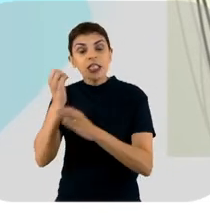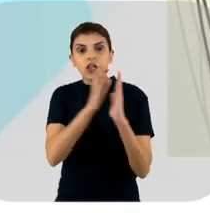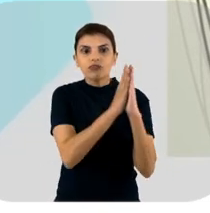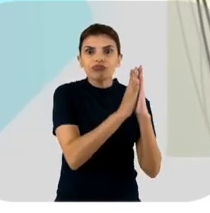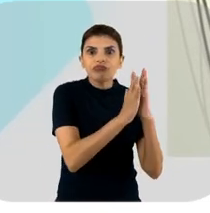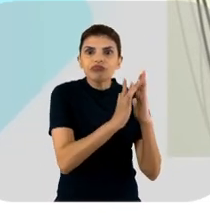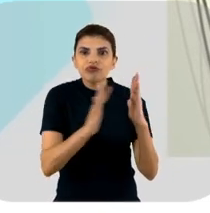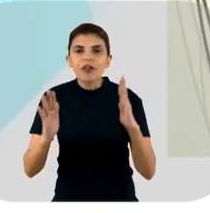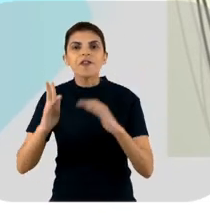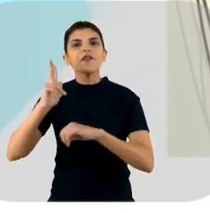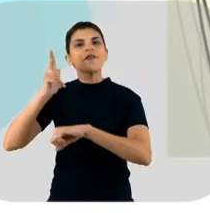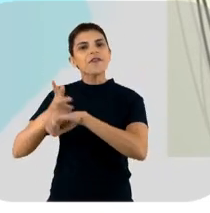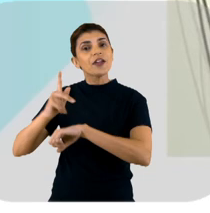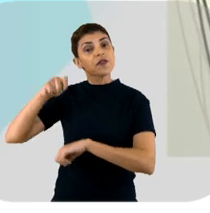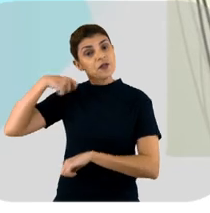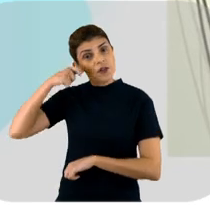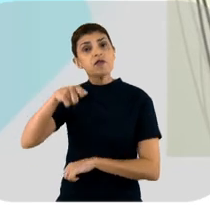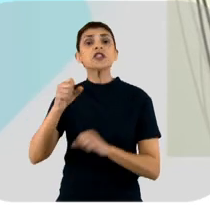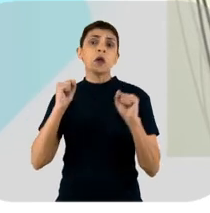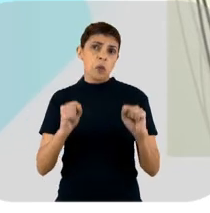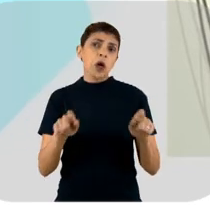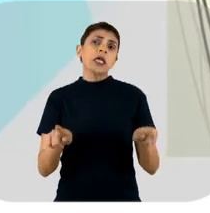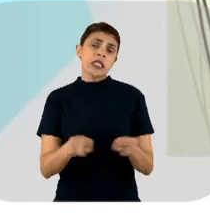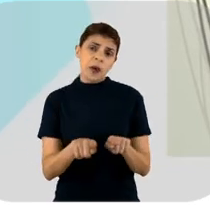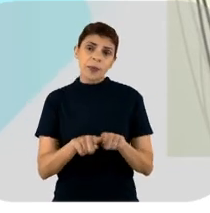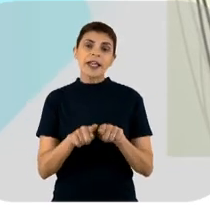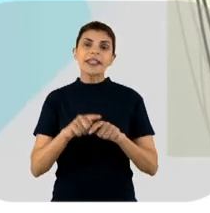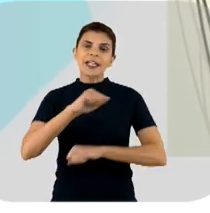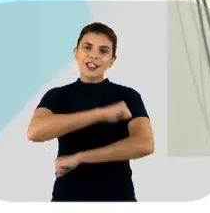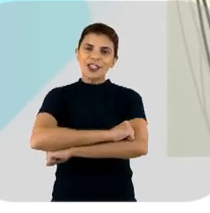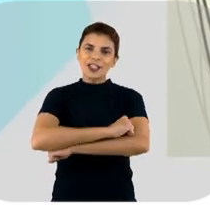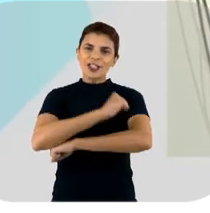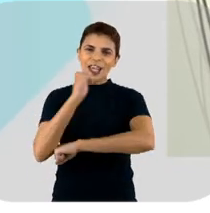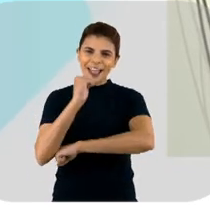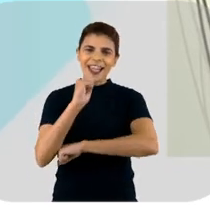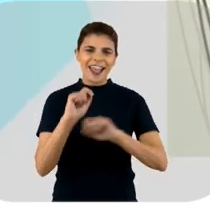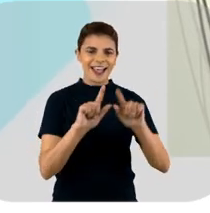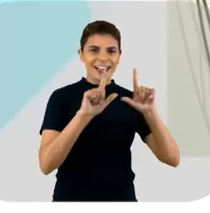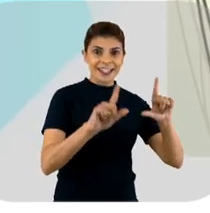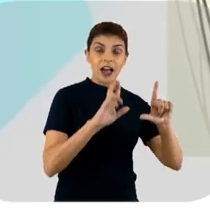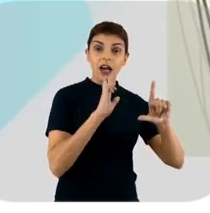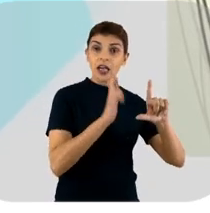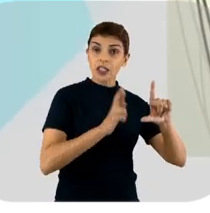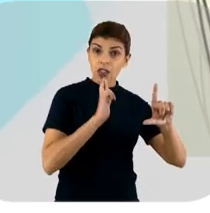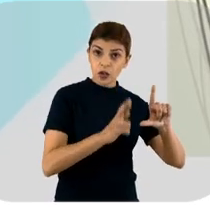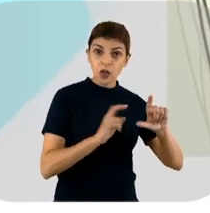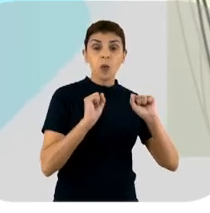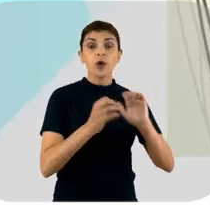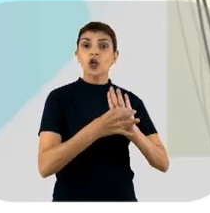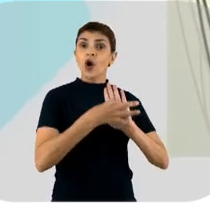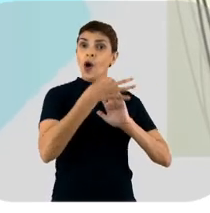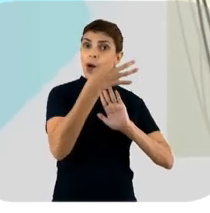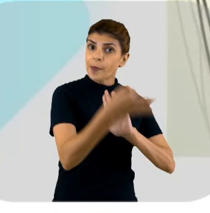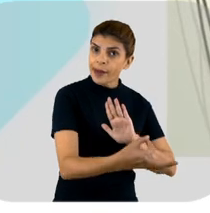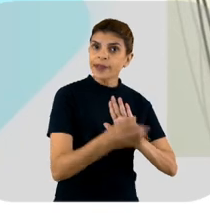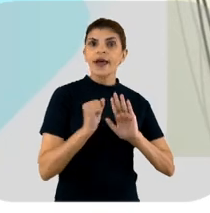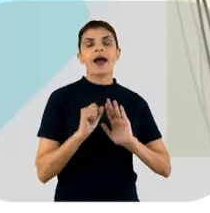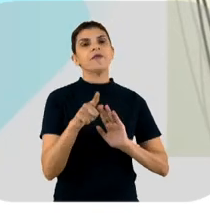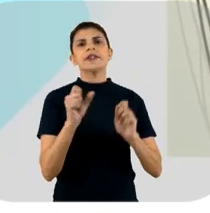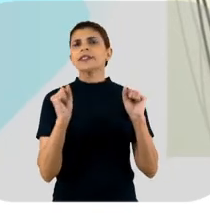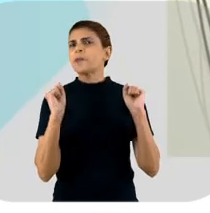vídeos. E você pode também, tem umas janelas para responder, você pode